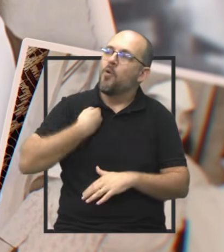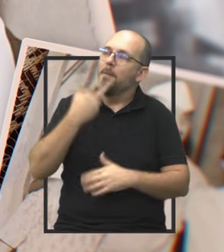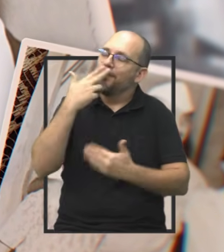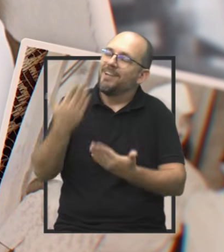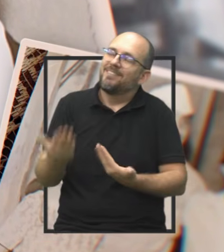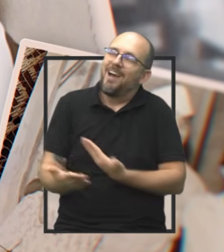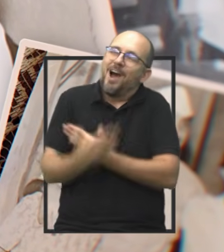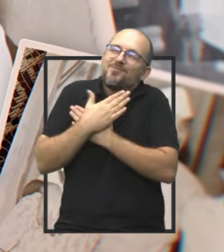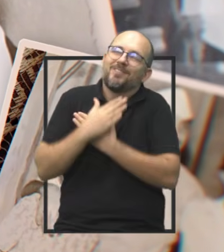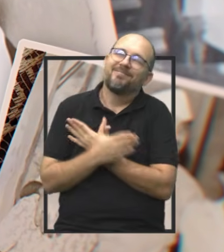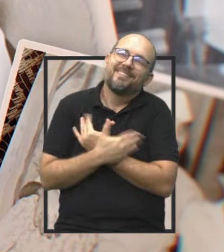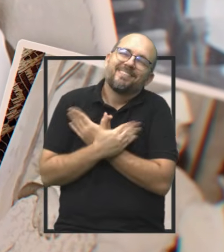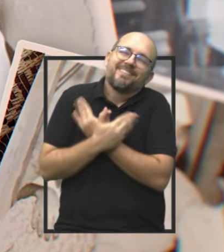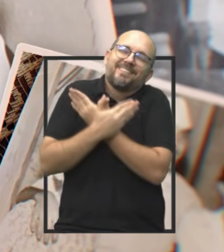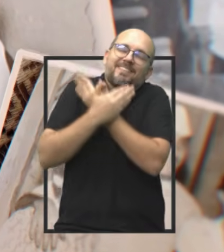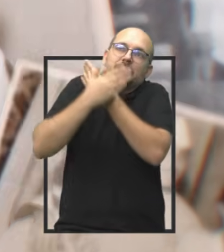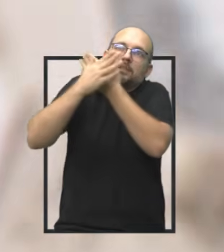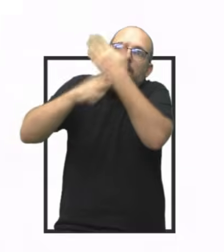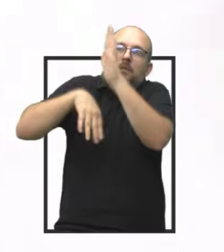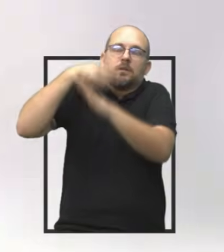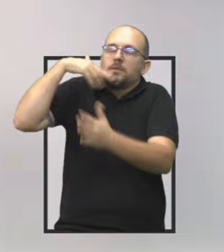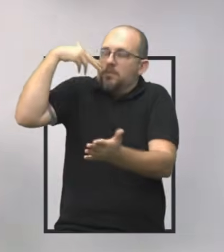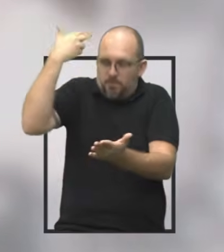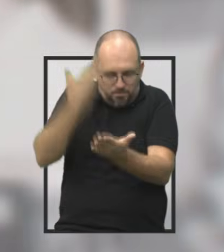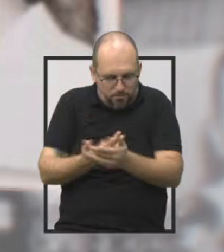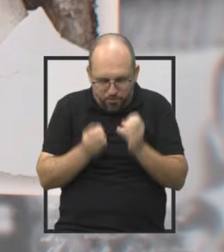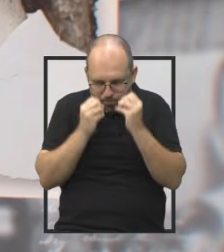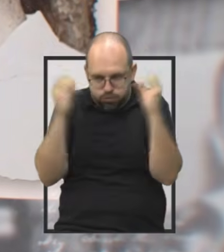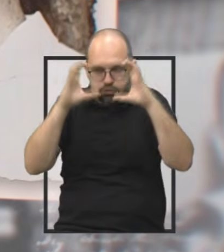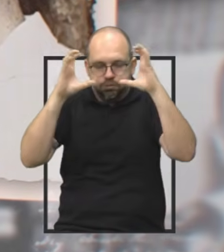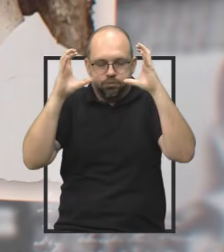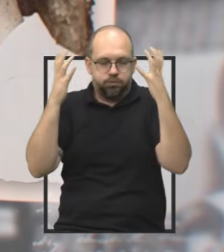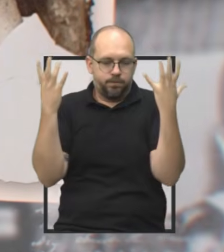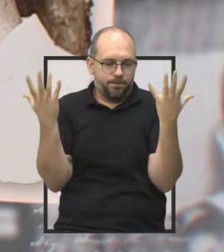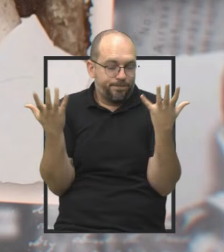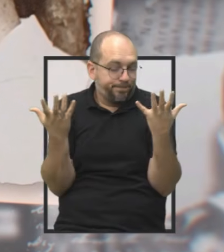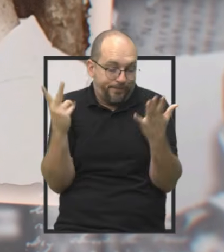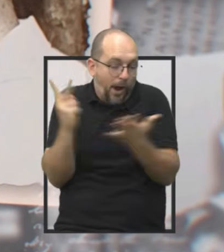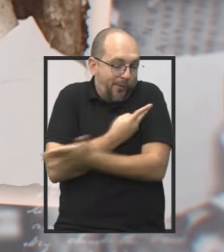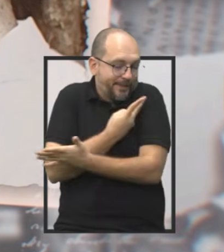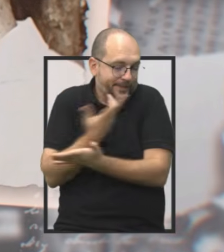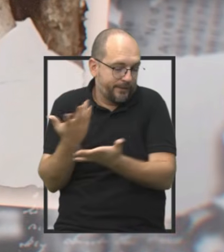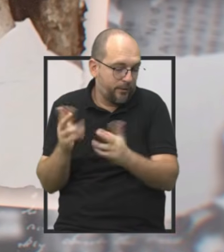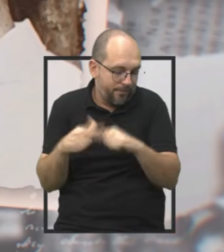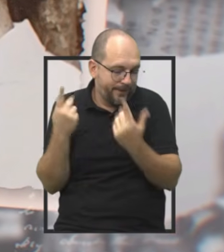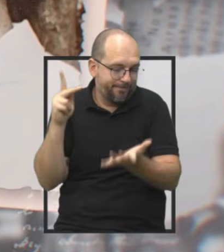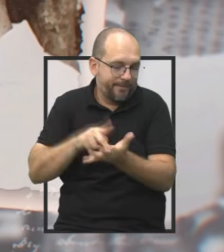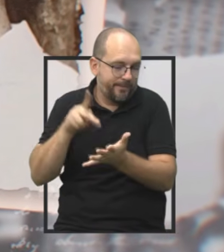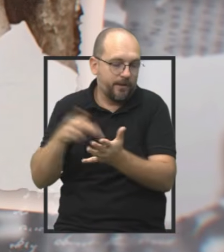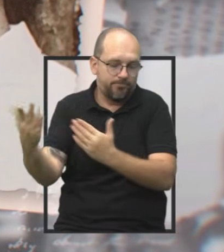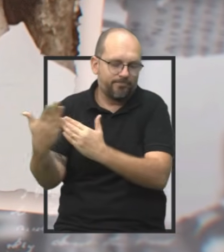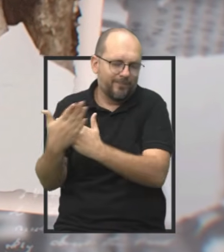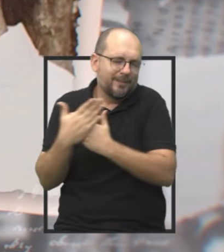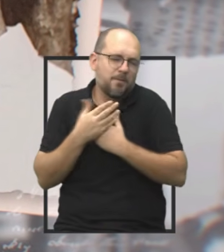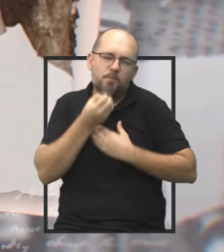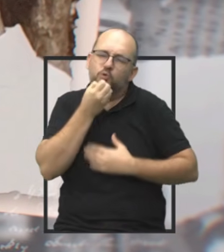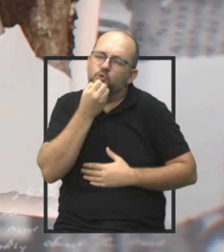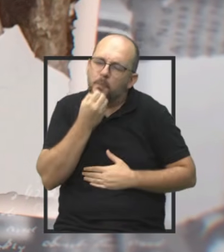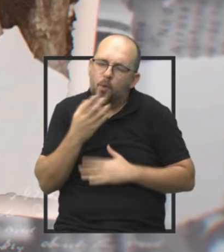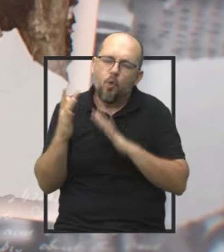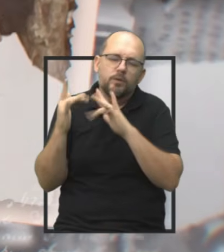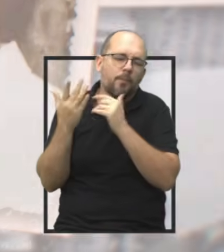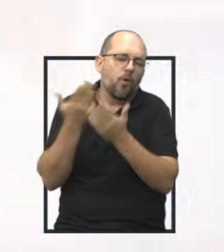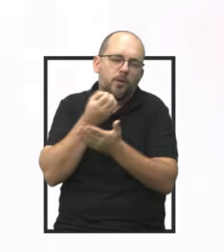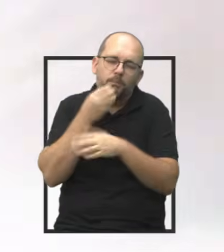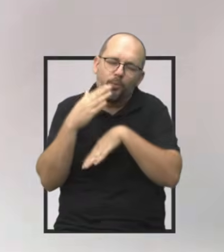para o céu. De repente ele me soltou do céu e eu esborrachei no chão, certo? Mas é a verdade. Foi muito